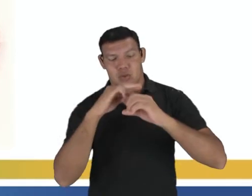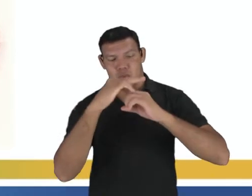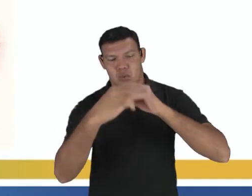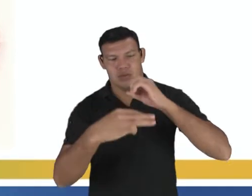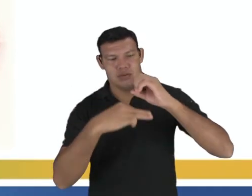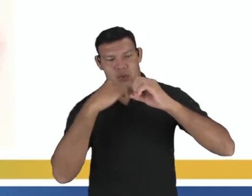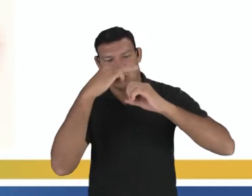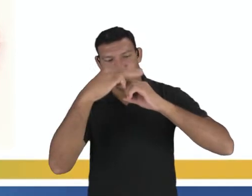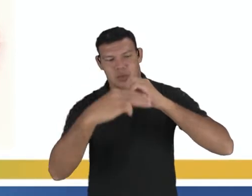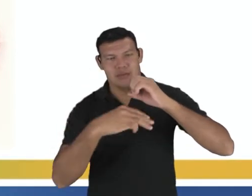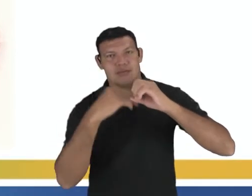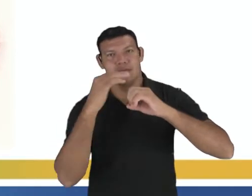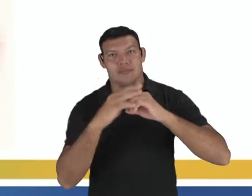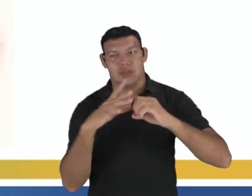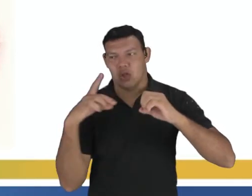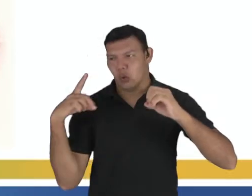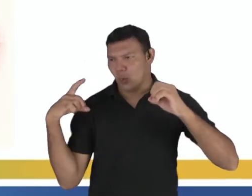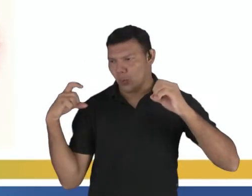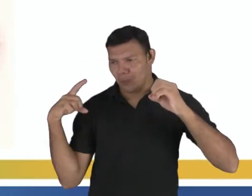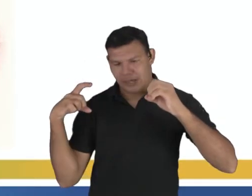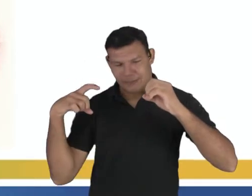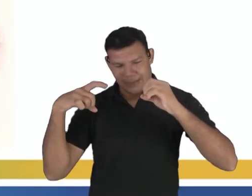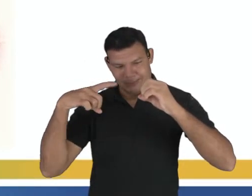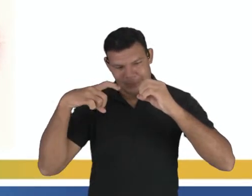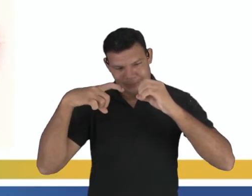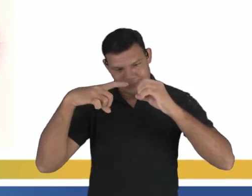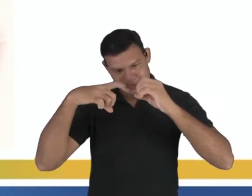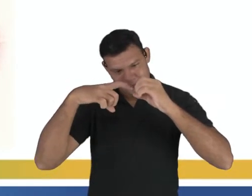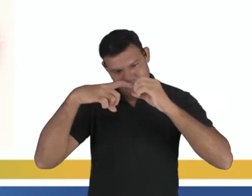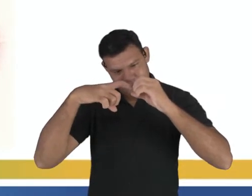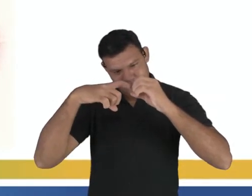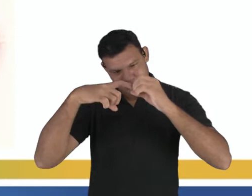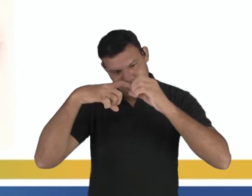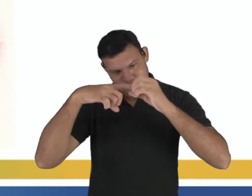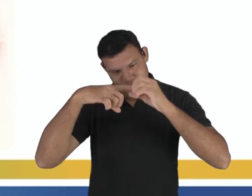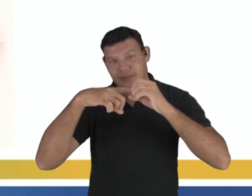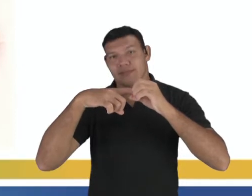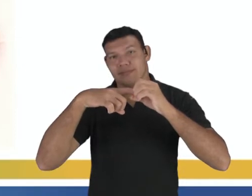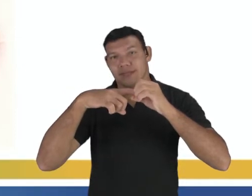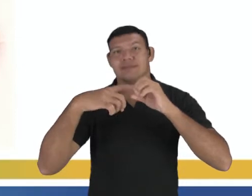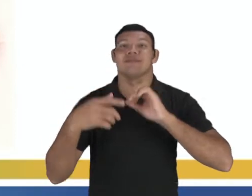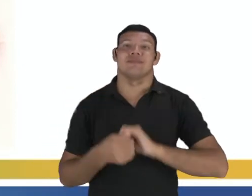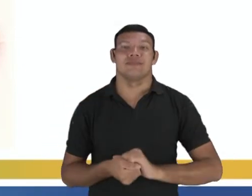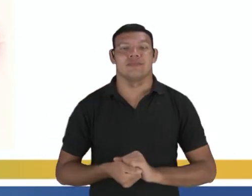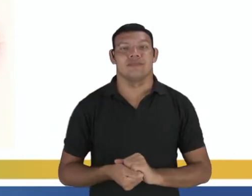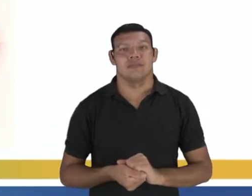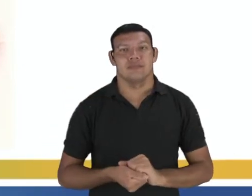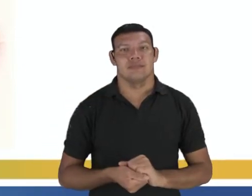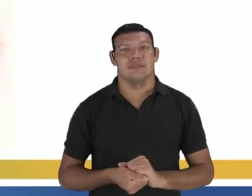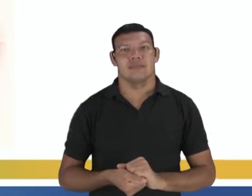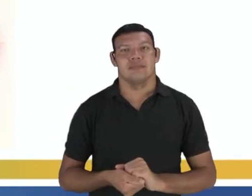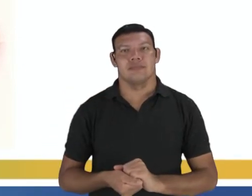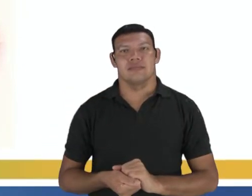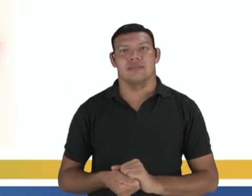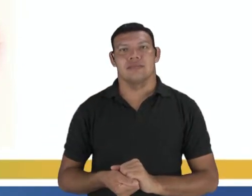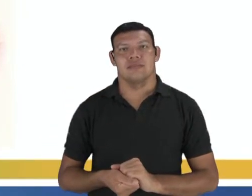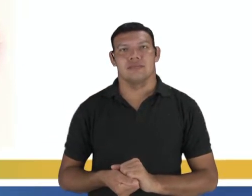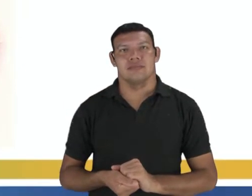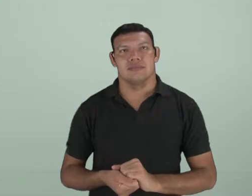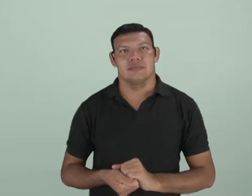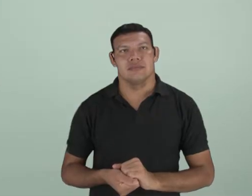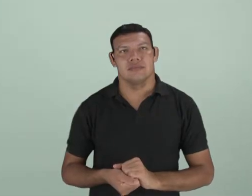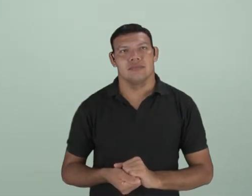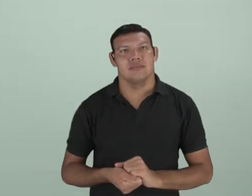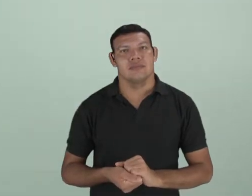três tá que o espermatozoide tem que penetrar para poder fecundar o avós tu tá E aí é para penetrar essas